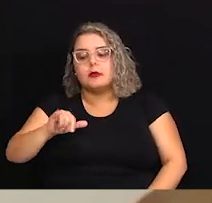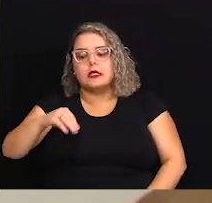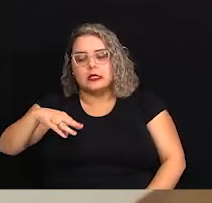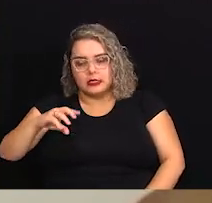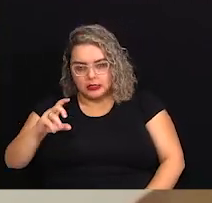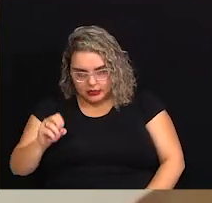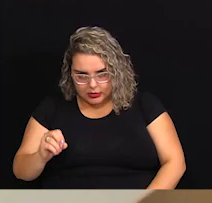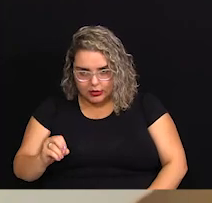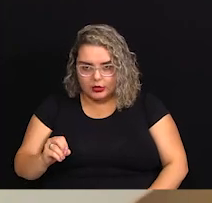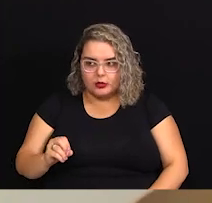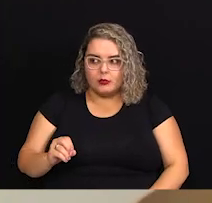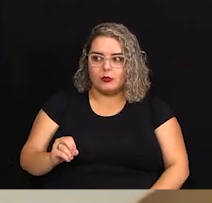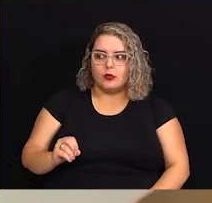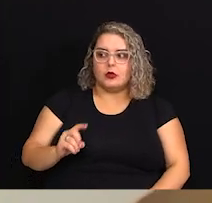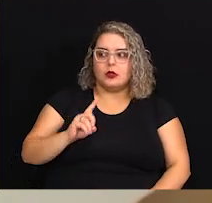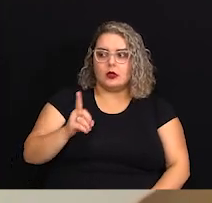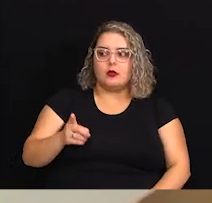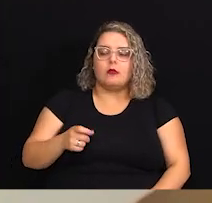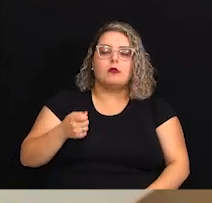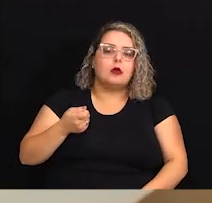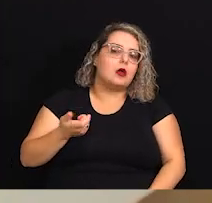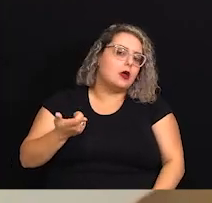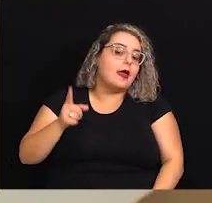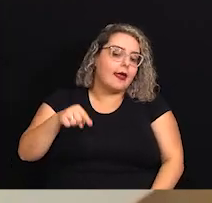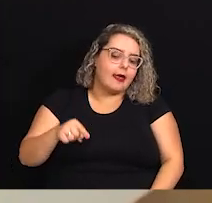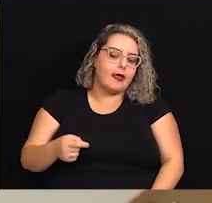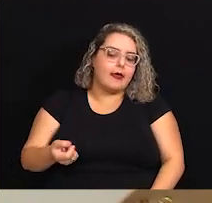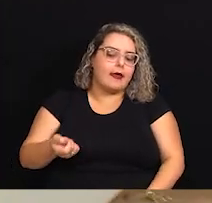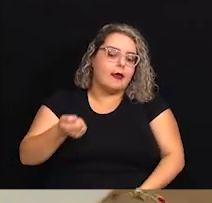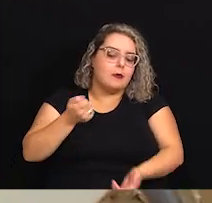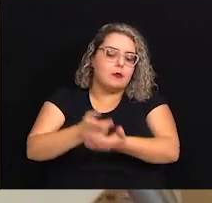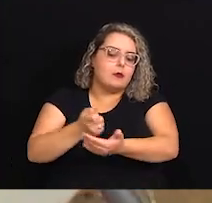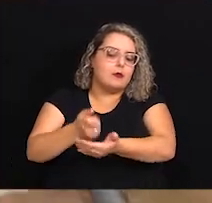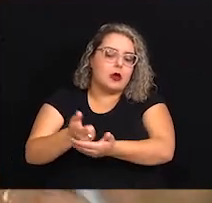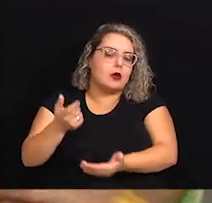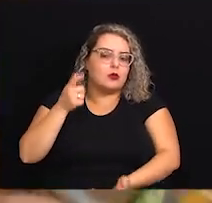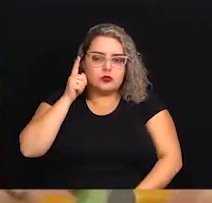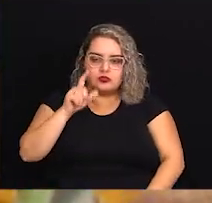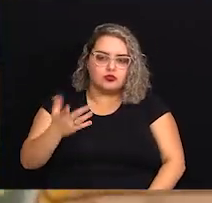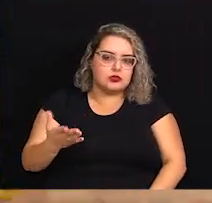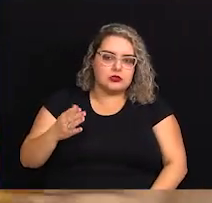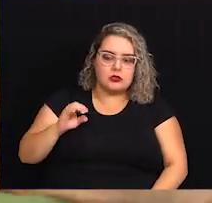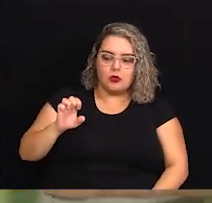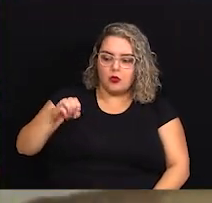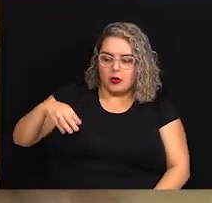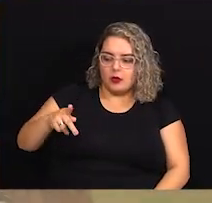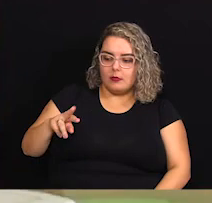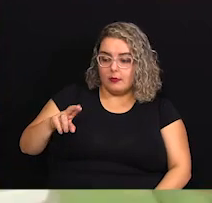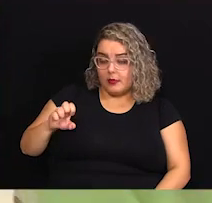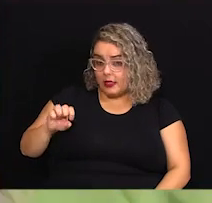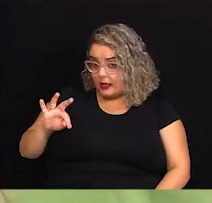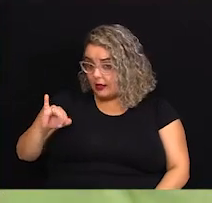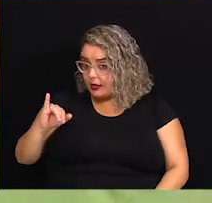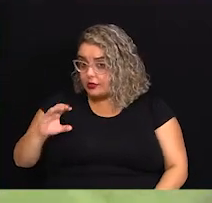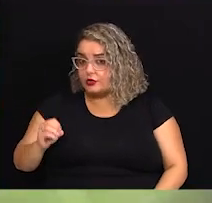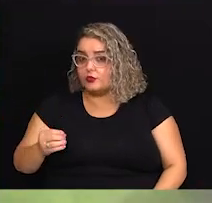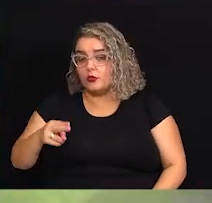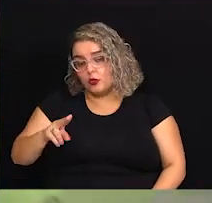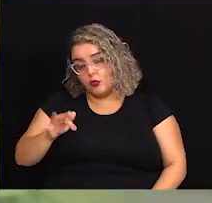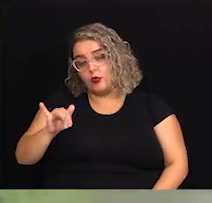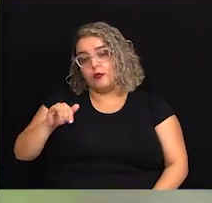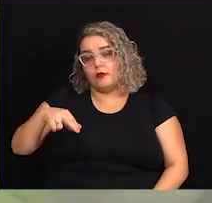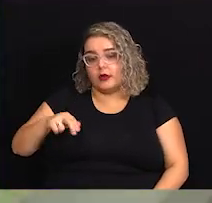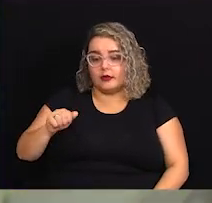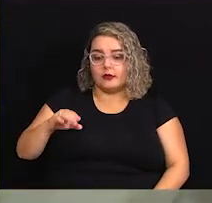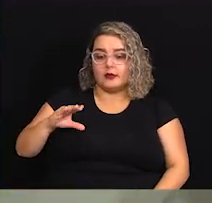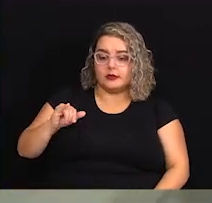fator determinante para a pessoa conseguir o financiamento ou o empréstimo. A pessoa, depois que limpa o nome, meio que fica ali